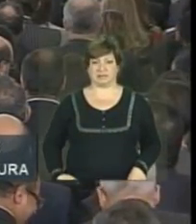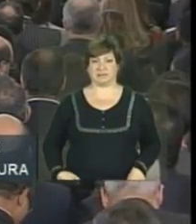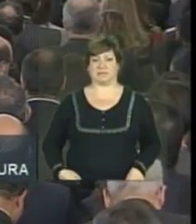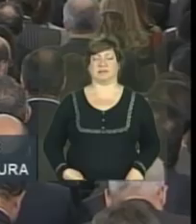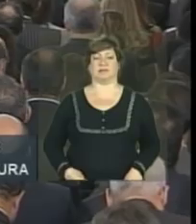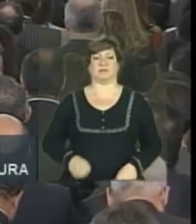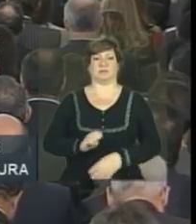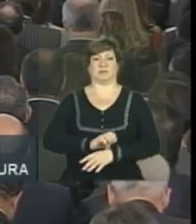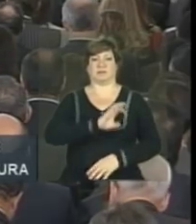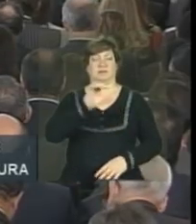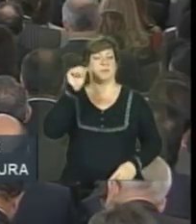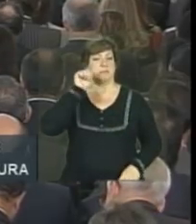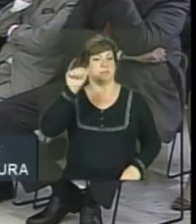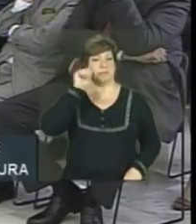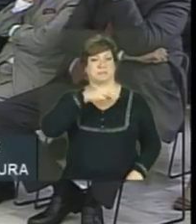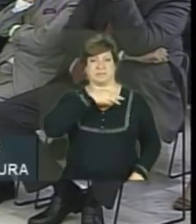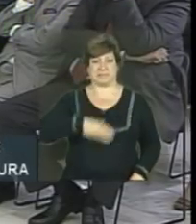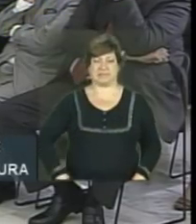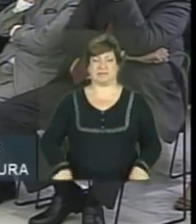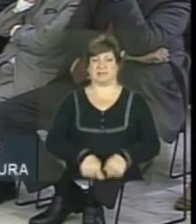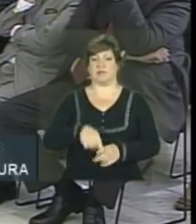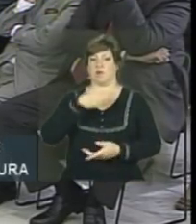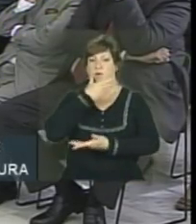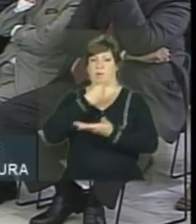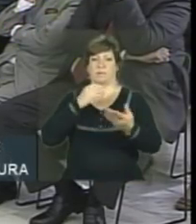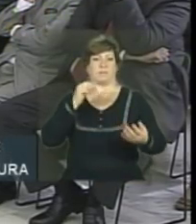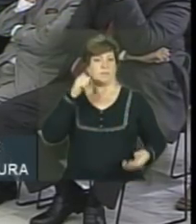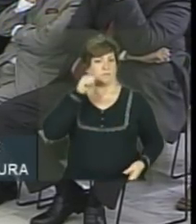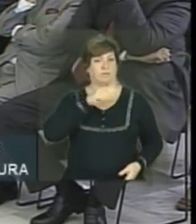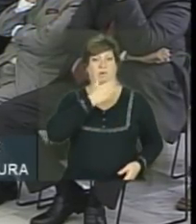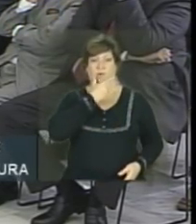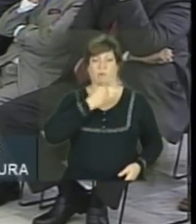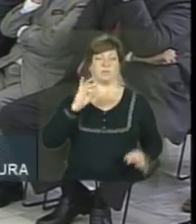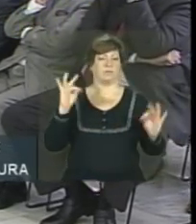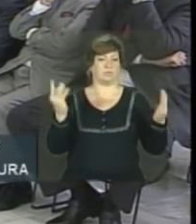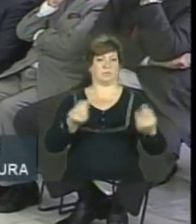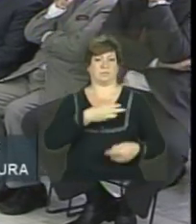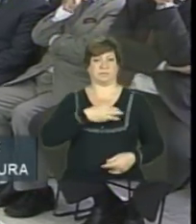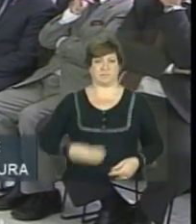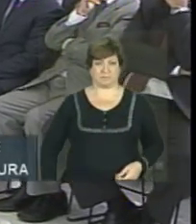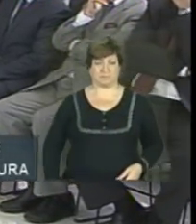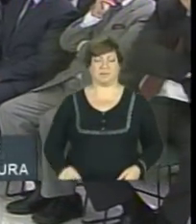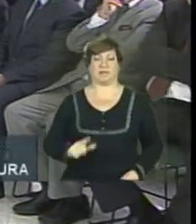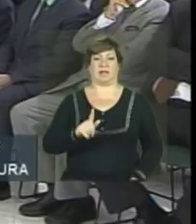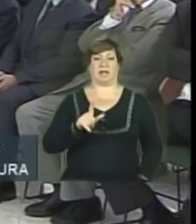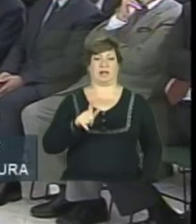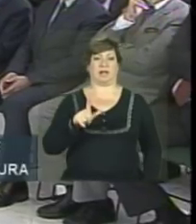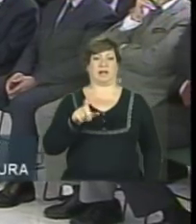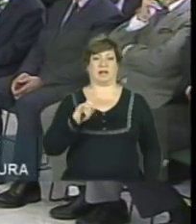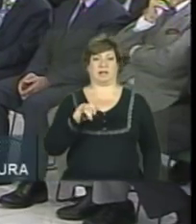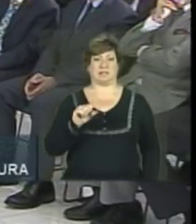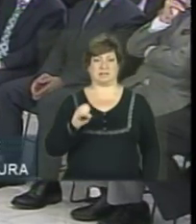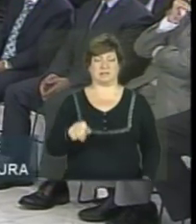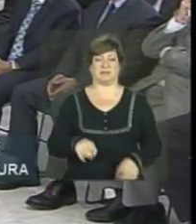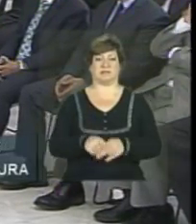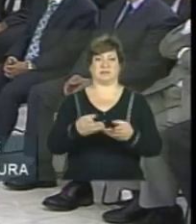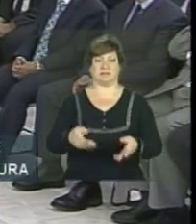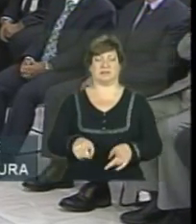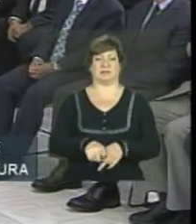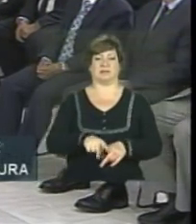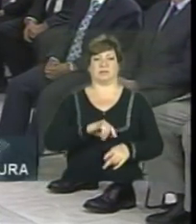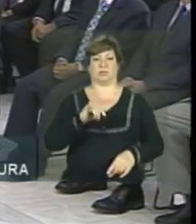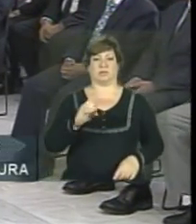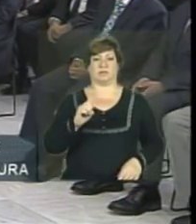e as ministras de Estado aqui presentes, Gleice Hoffmann, da Casa Civil, José Eduardo Cardoso, da